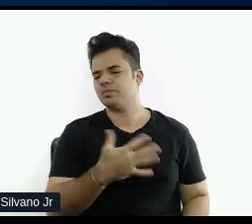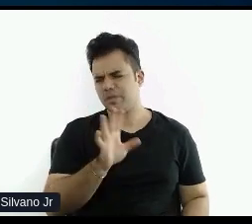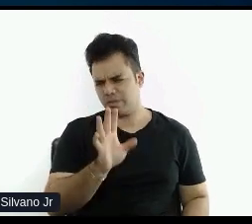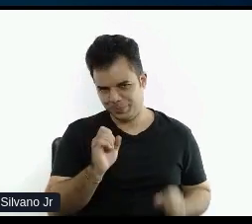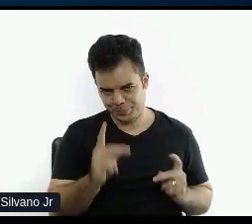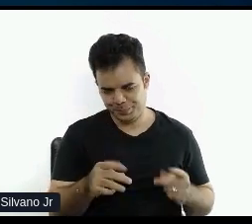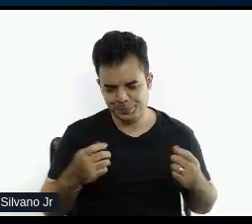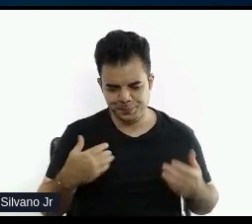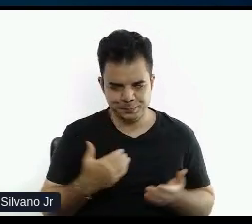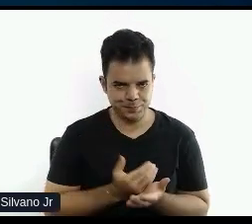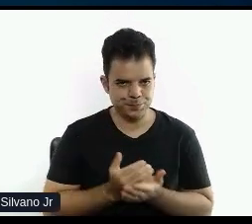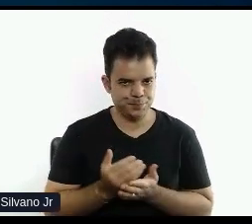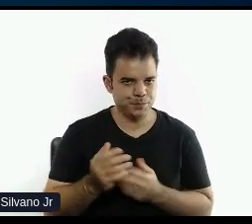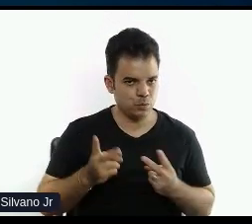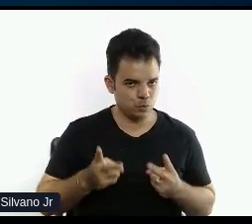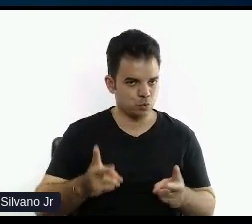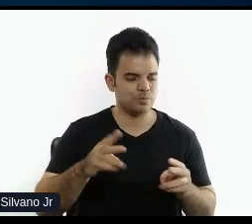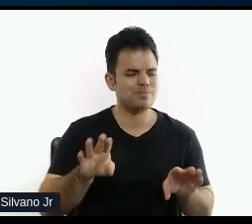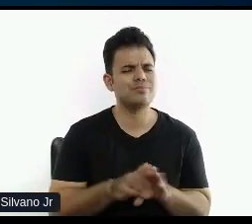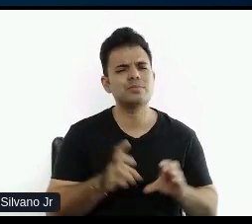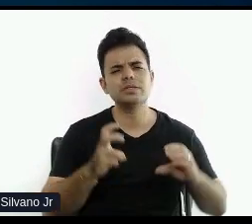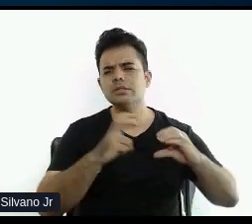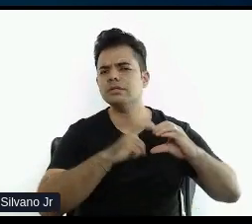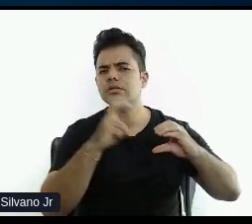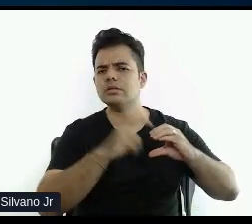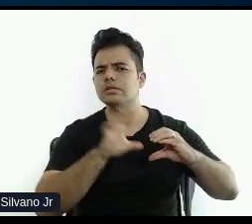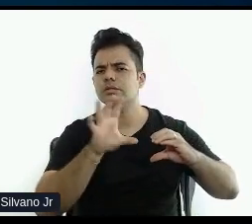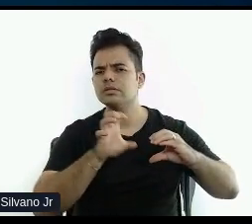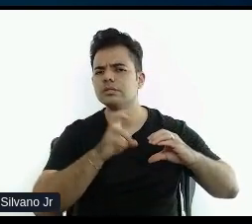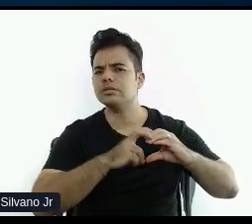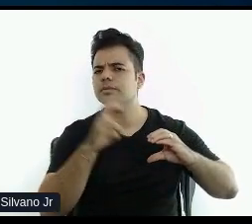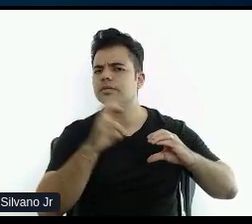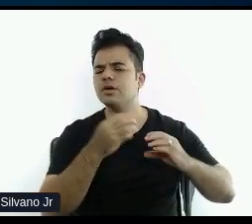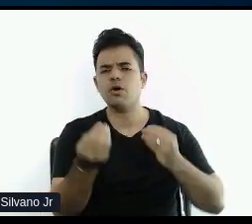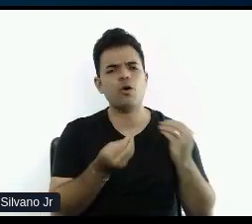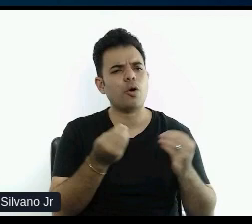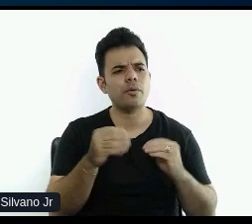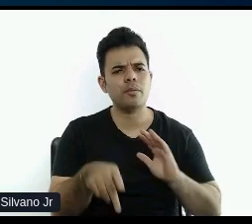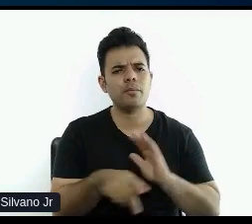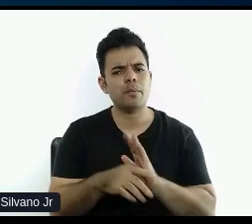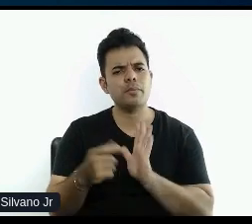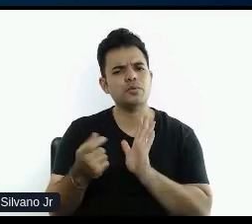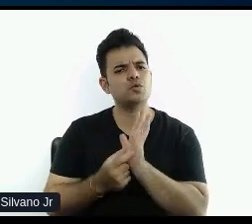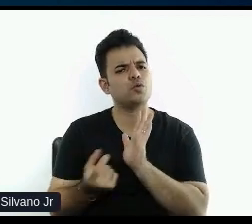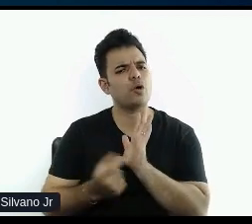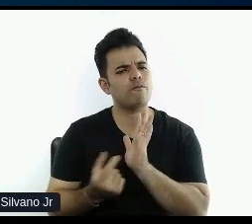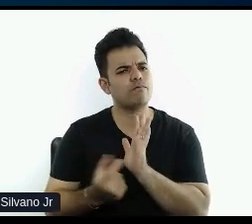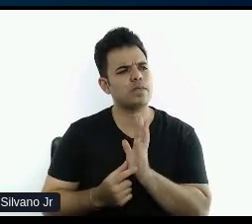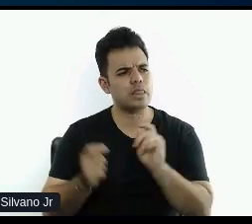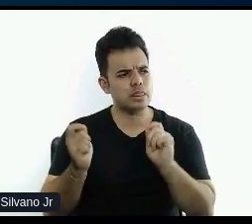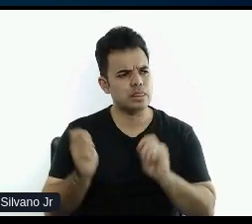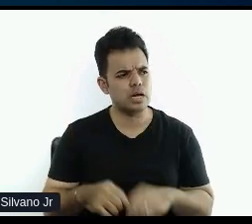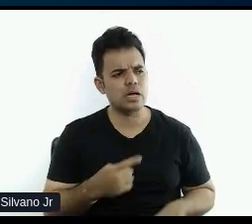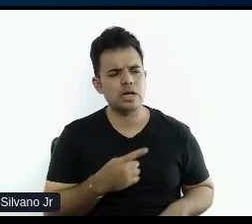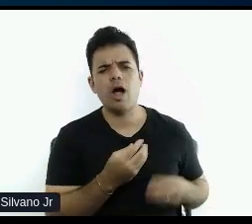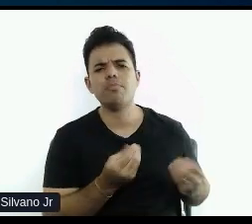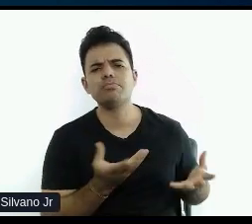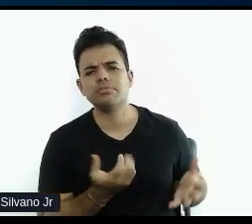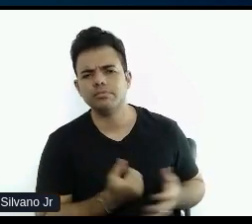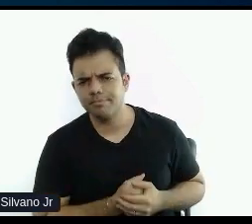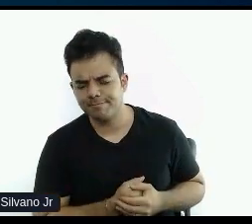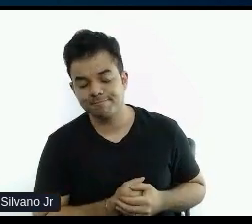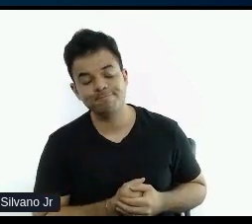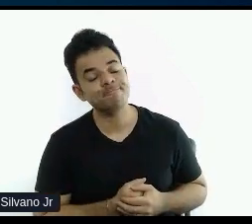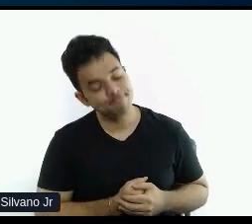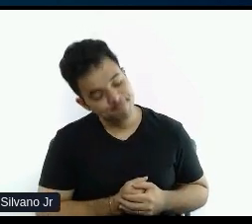né? Como o ChatGPT pode ser utilizado em processos de desenvolvimento de software? Então, hoje, as aplicabilidades são